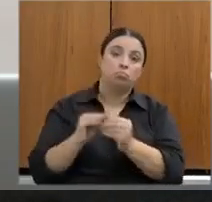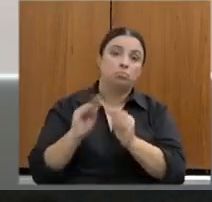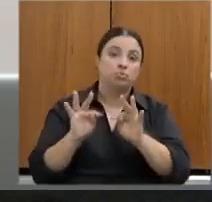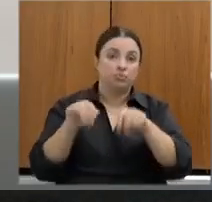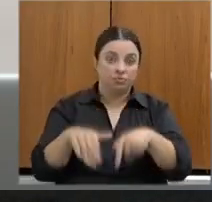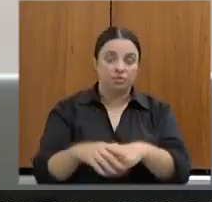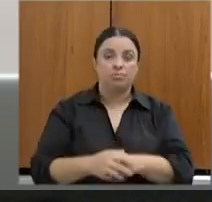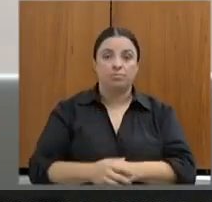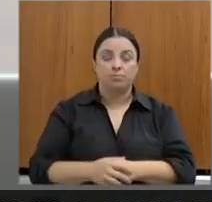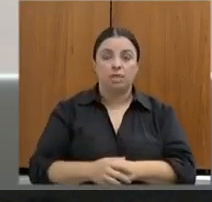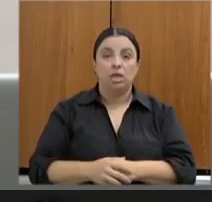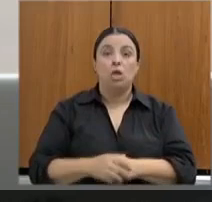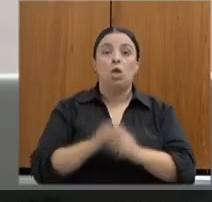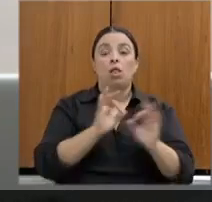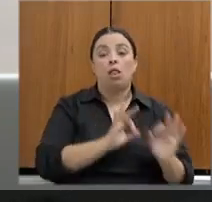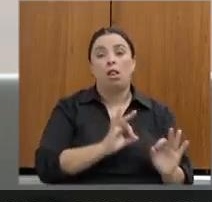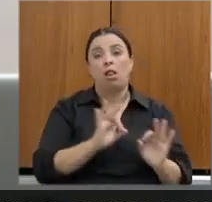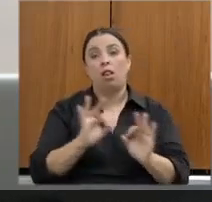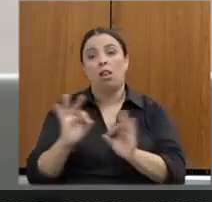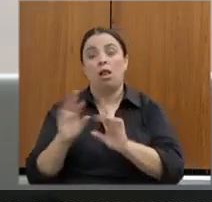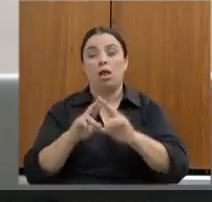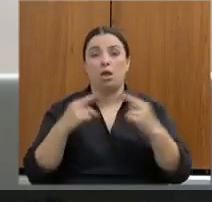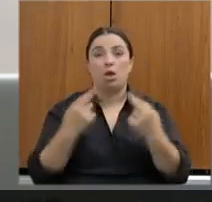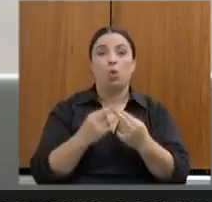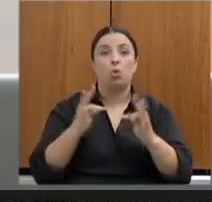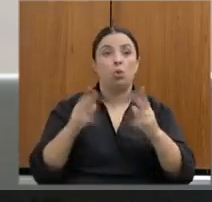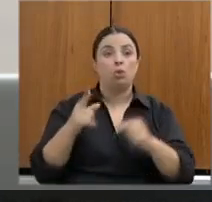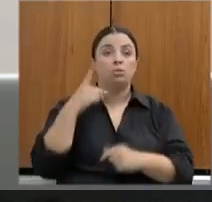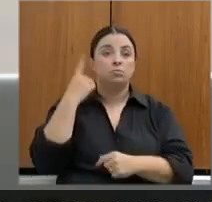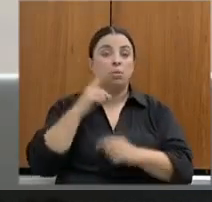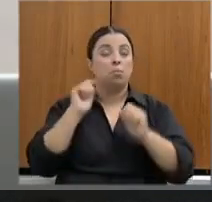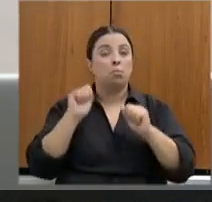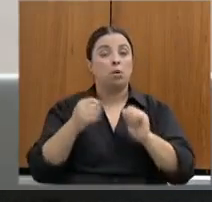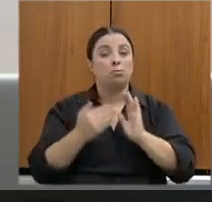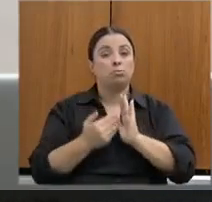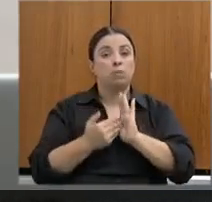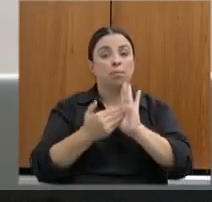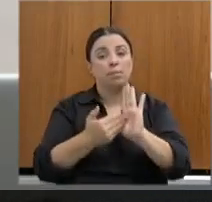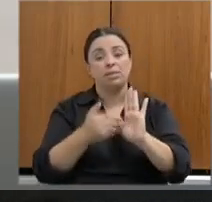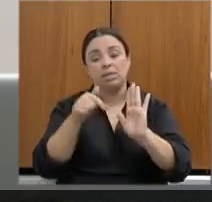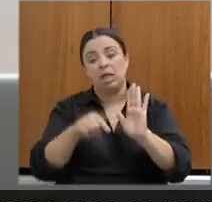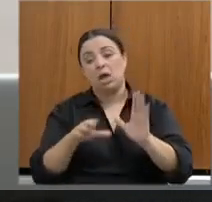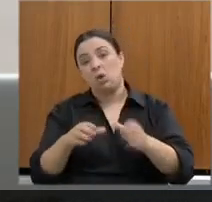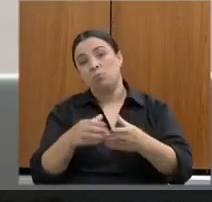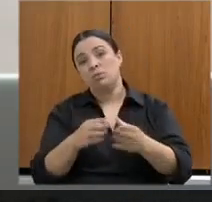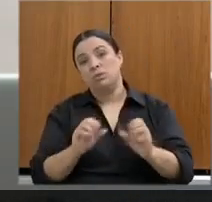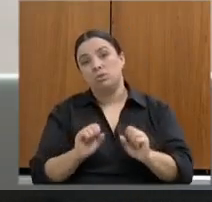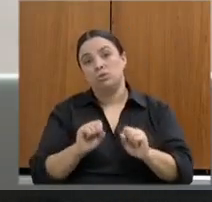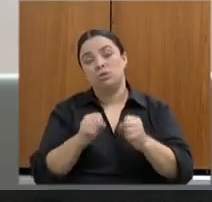7 no decorrer da reunião as deputadas e deputados poderão apresentar na comissão de defesa